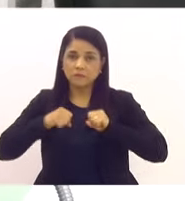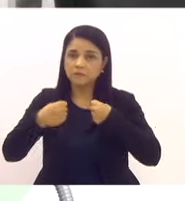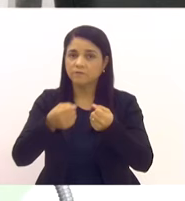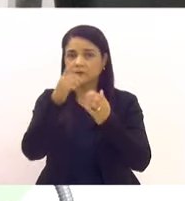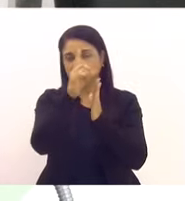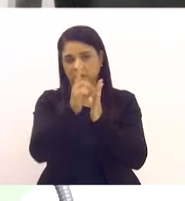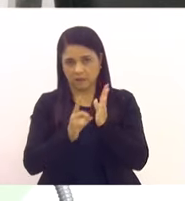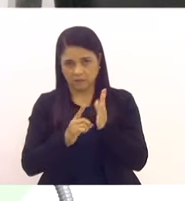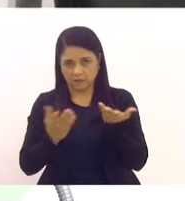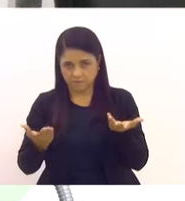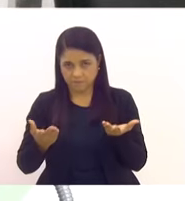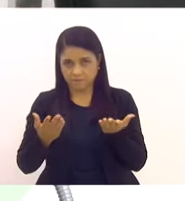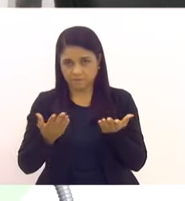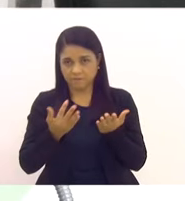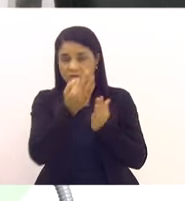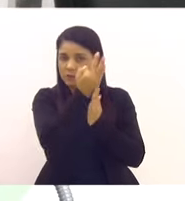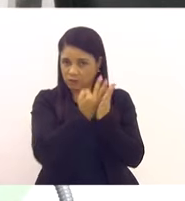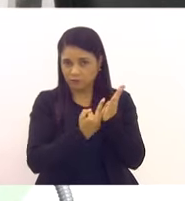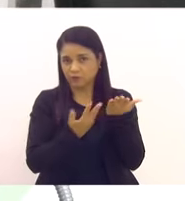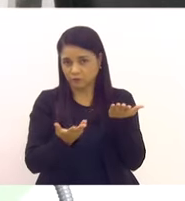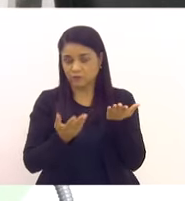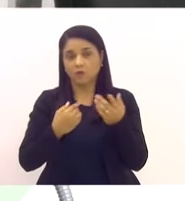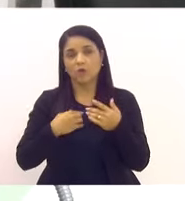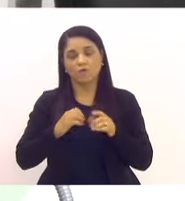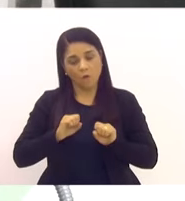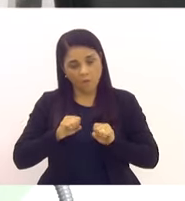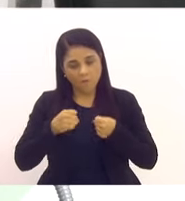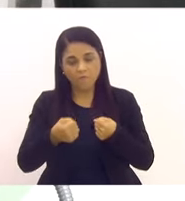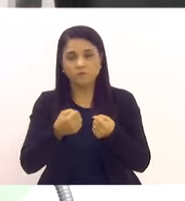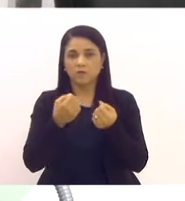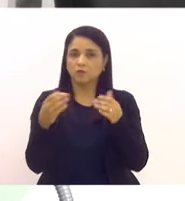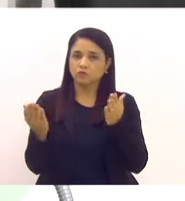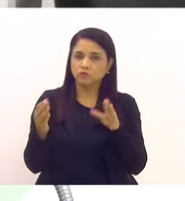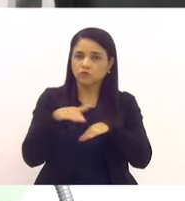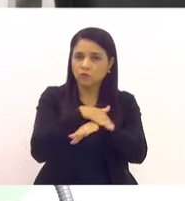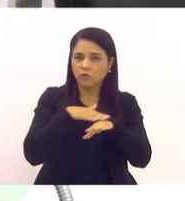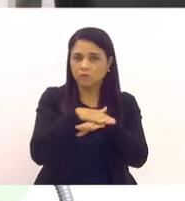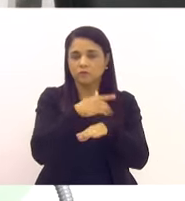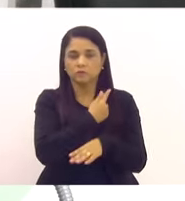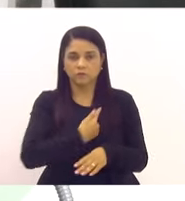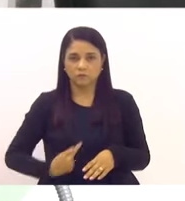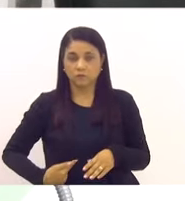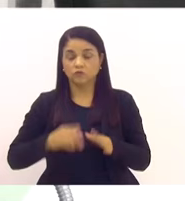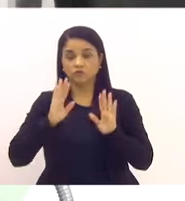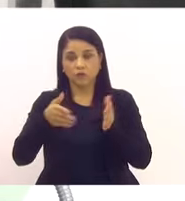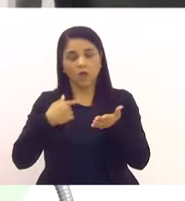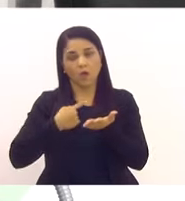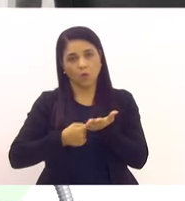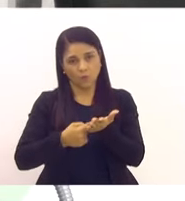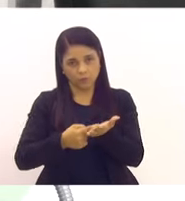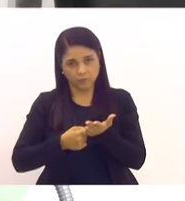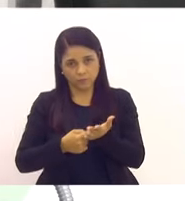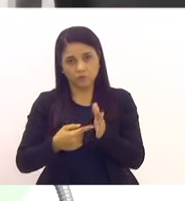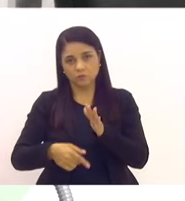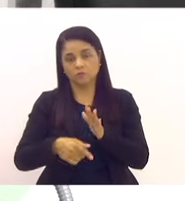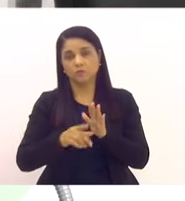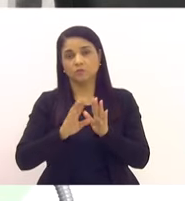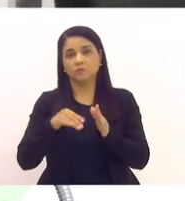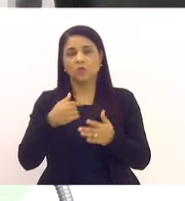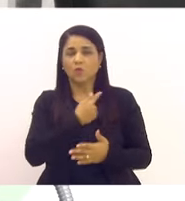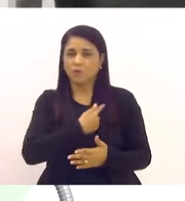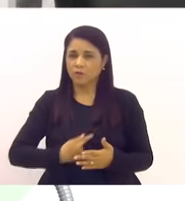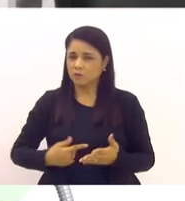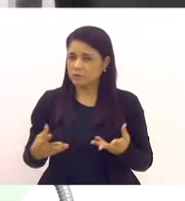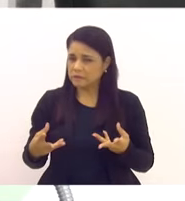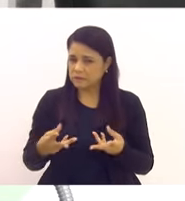reforçar novamente com o governador, mas já fica o compromisso aqui, não sei qual será, e o governador é muito